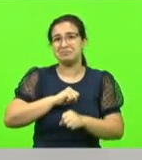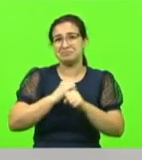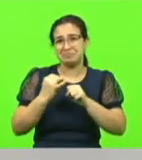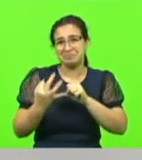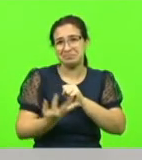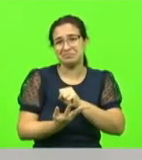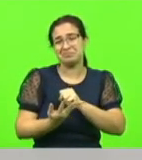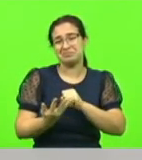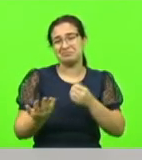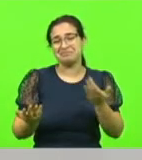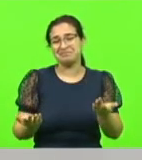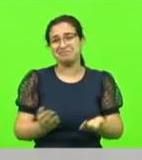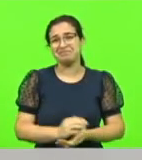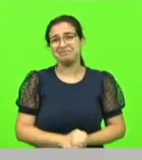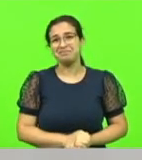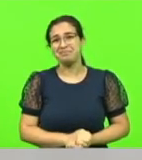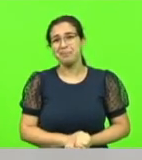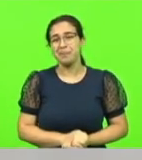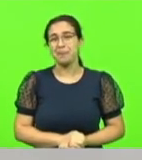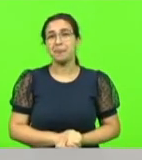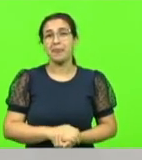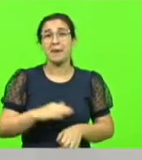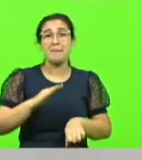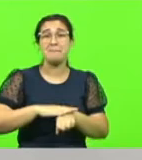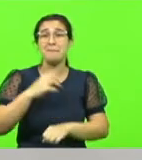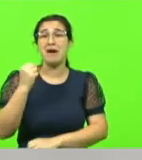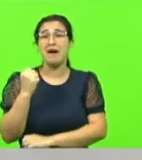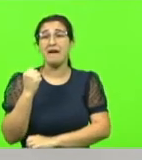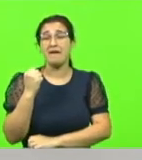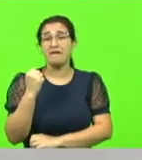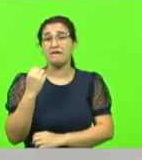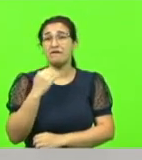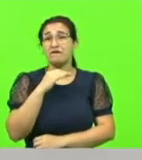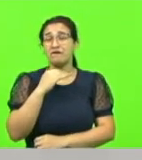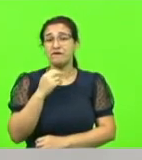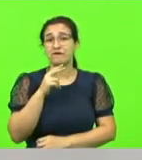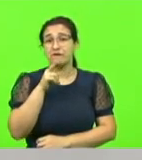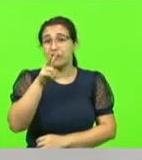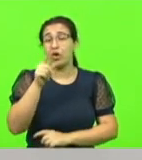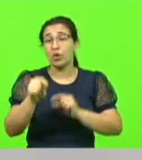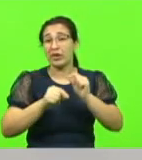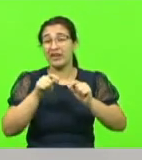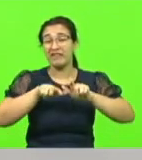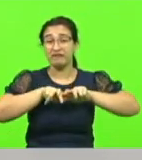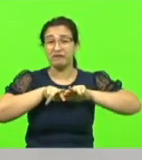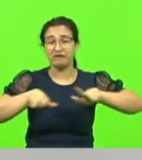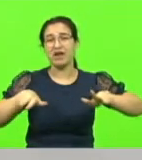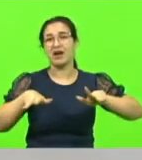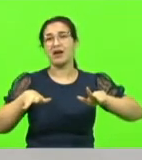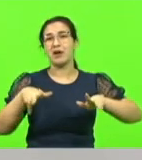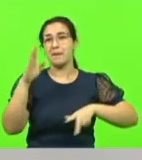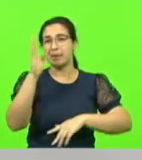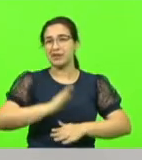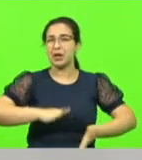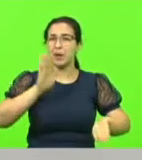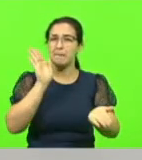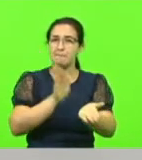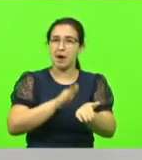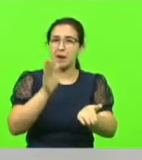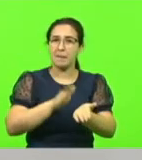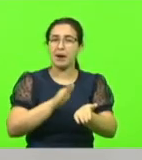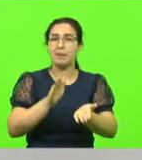em suas casas. E o mais forte ainda, milhares de brasileiros aplaudiram a sua